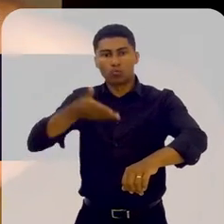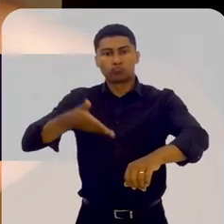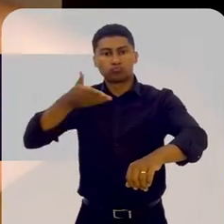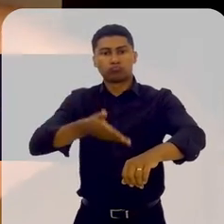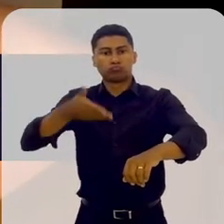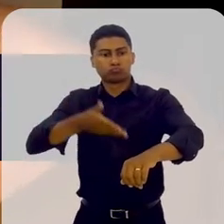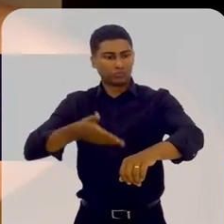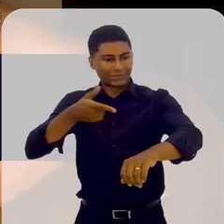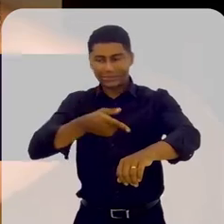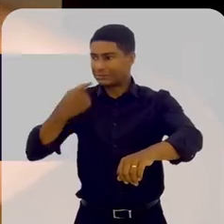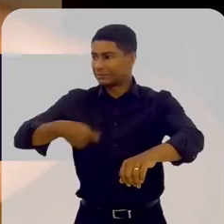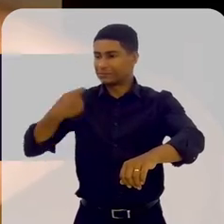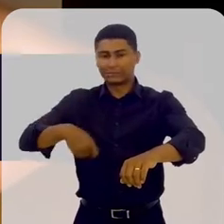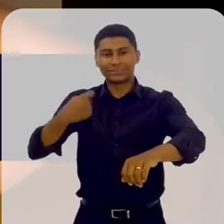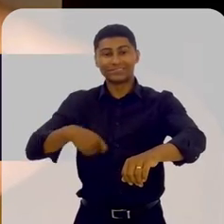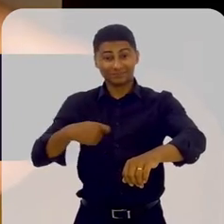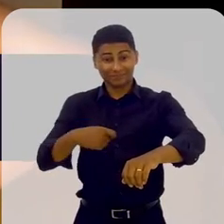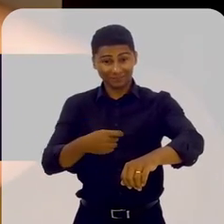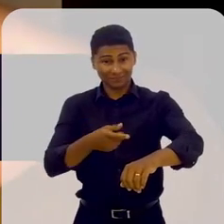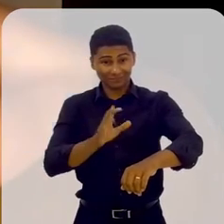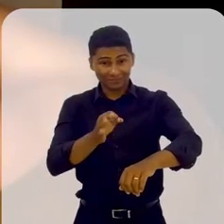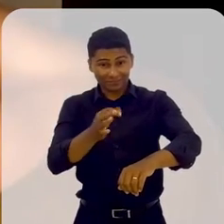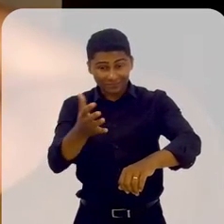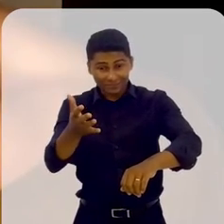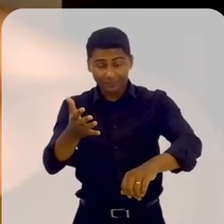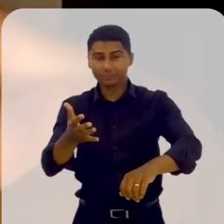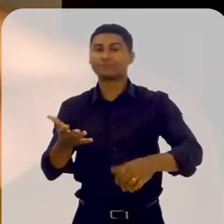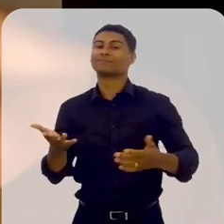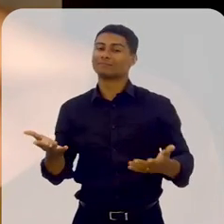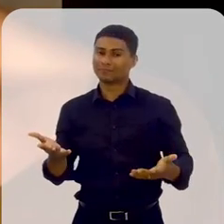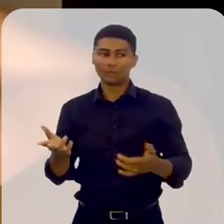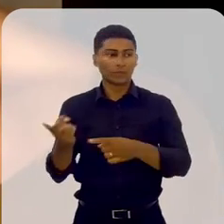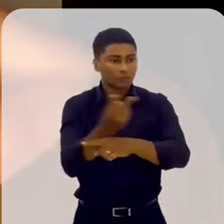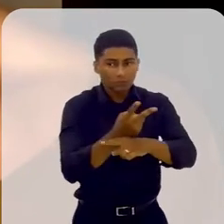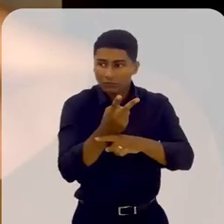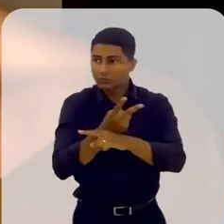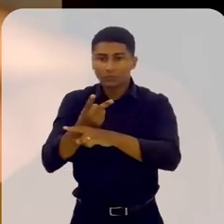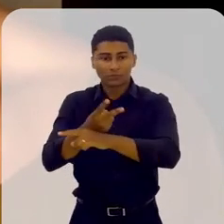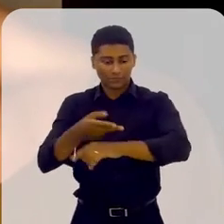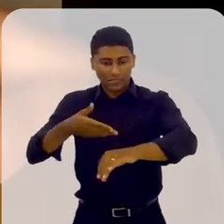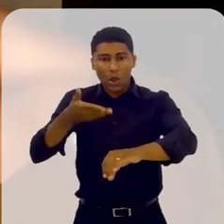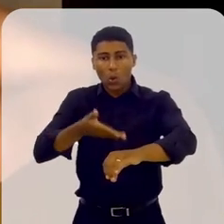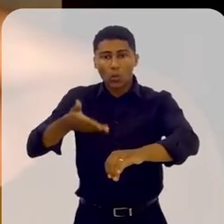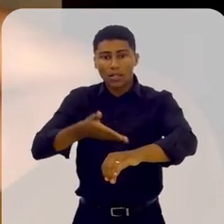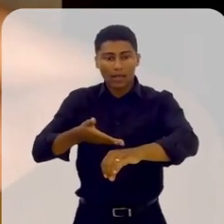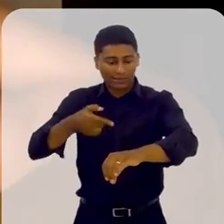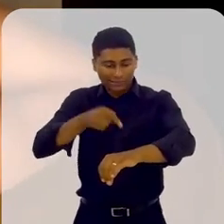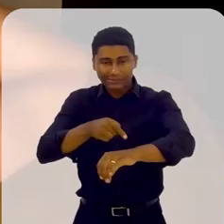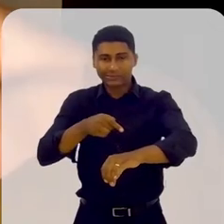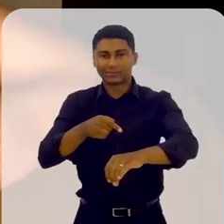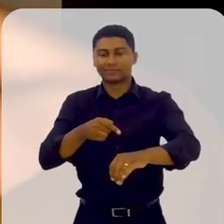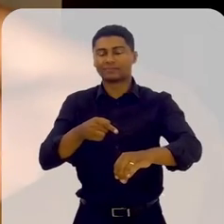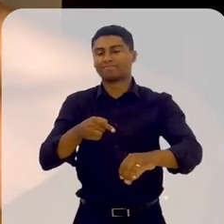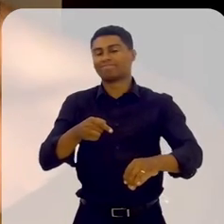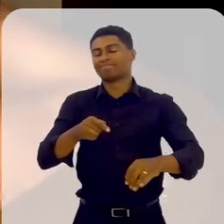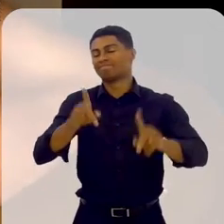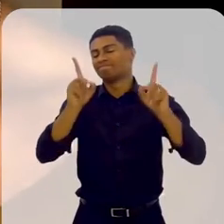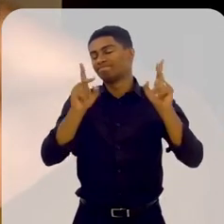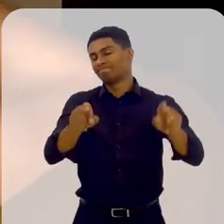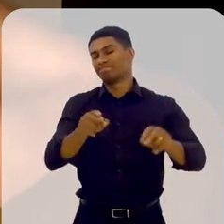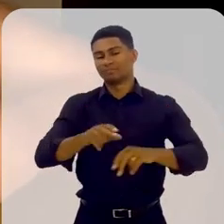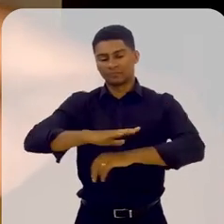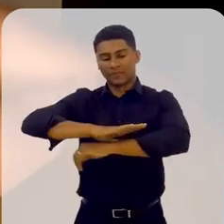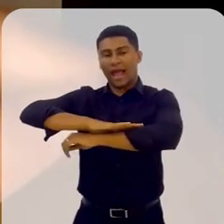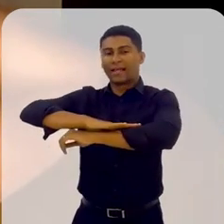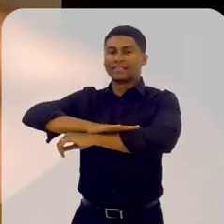preciso ou saber que eu vou ficar com essa ferida ou fazer alguma coisa para saná-la, para sarar essa ferida. Eu vejo assim